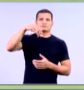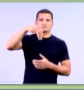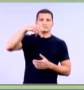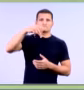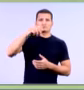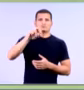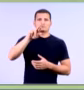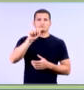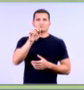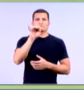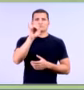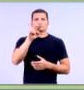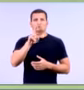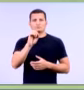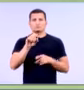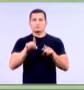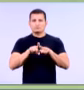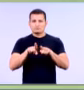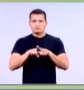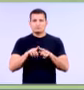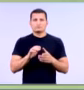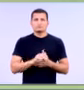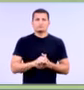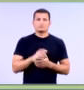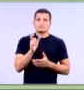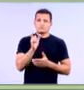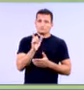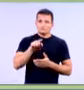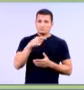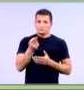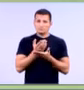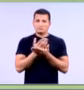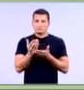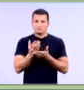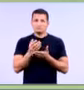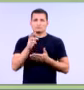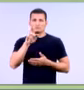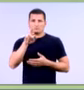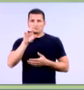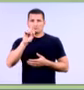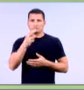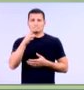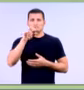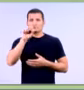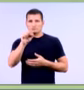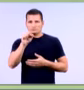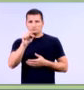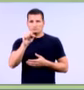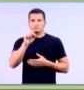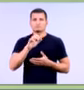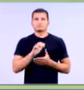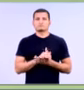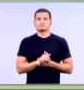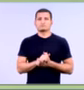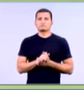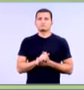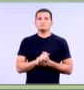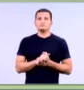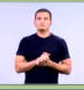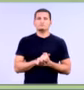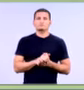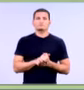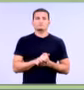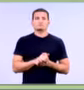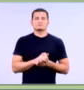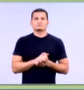seguinte começa com R ou S, você só vai duplicar esta consoante.